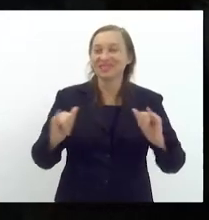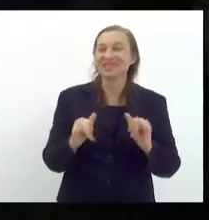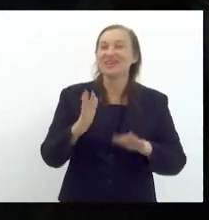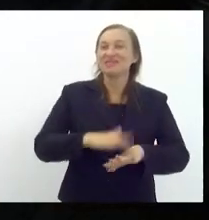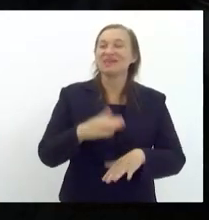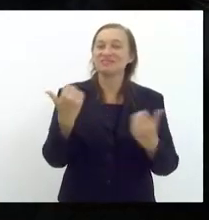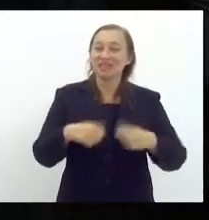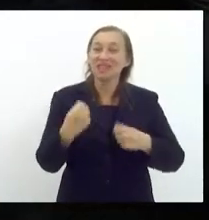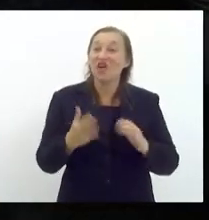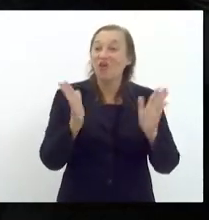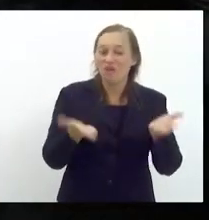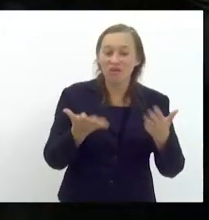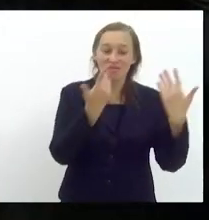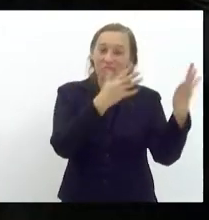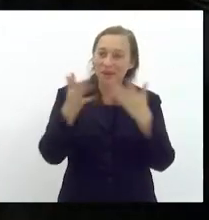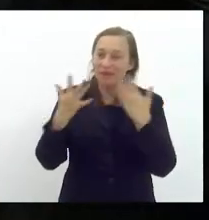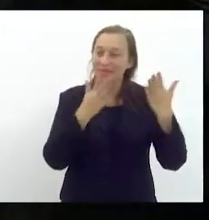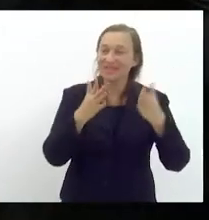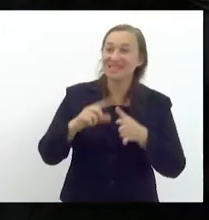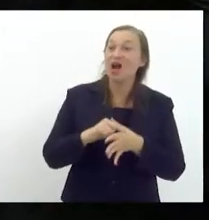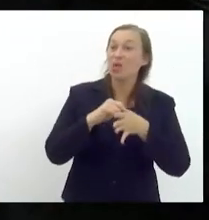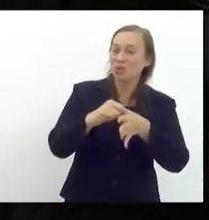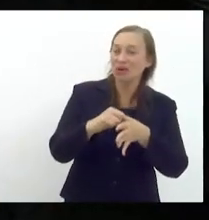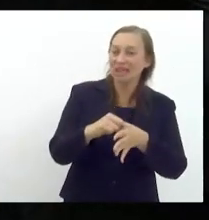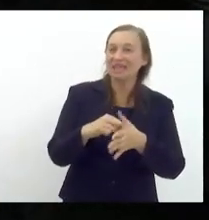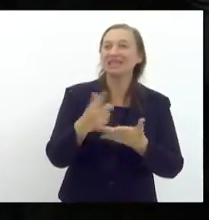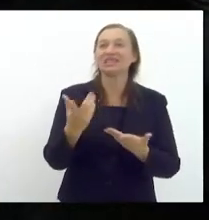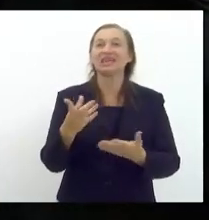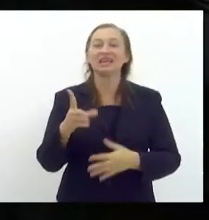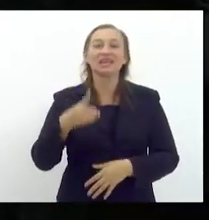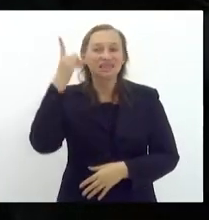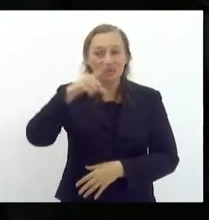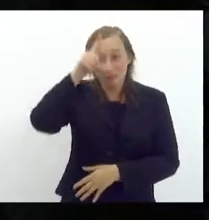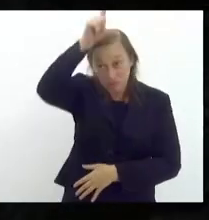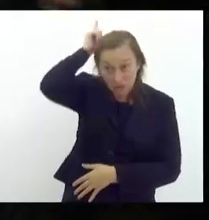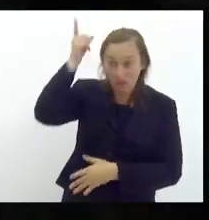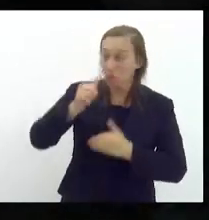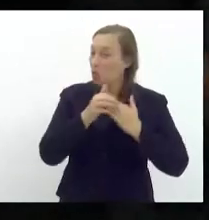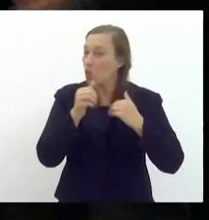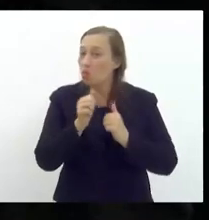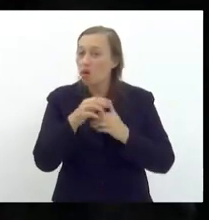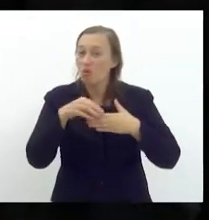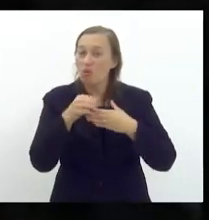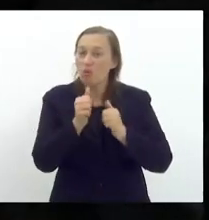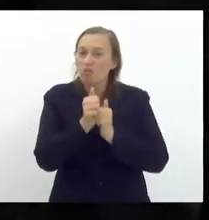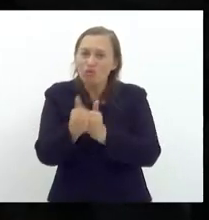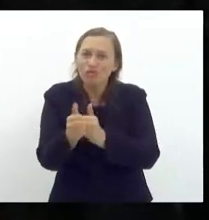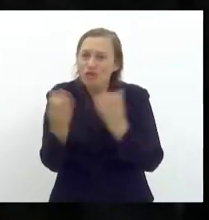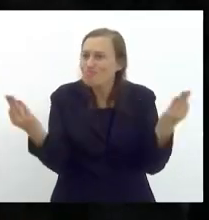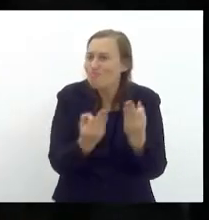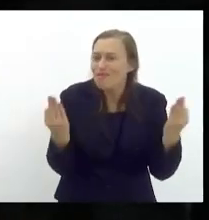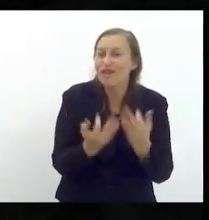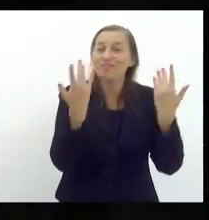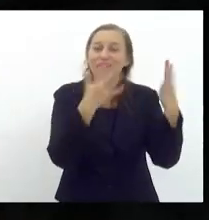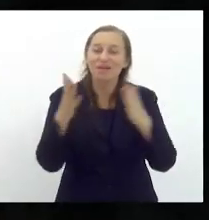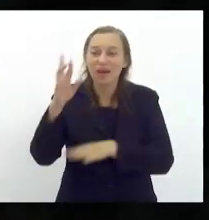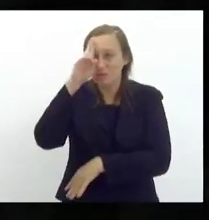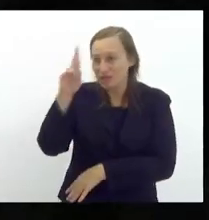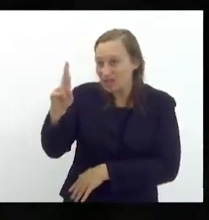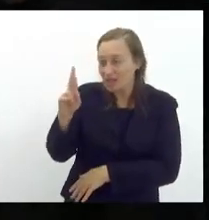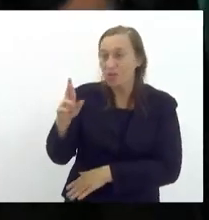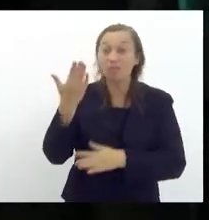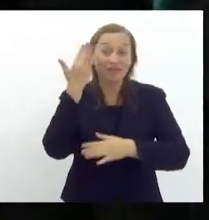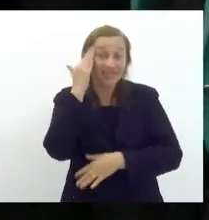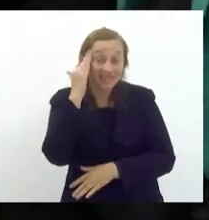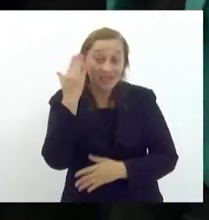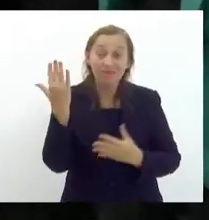hoje queria também saudar o meu líder Luiz Paulo do nosso partido que teve uma condução brilhante nesse processo parabenizar o Senhor por esse